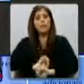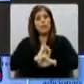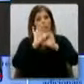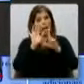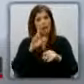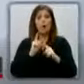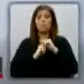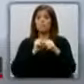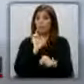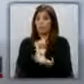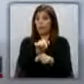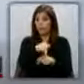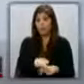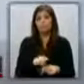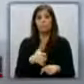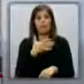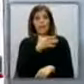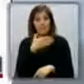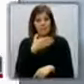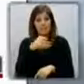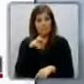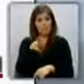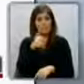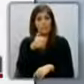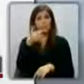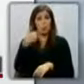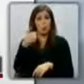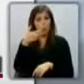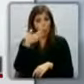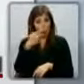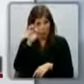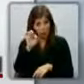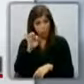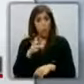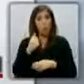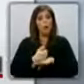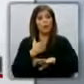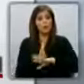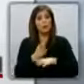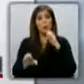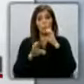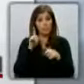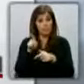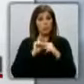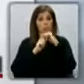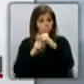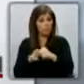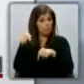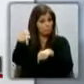mesmo hospital. Às 17h58, o Gabinete de Comunicação do São Francisco